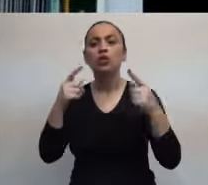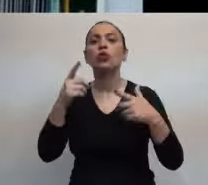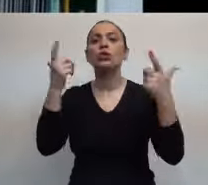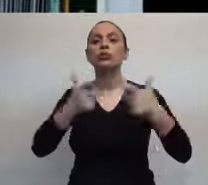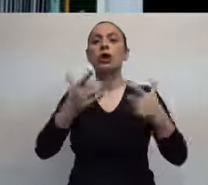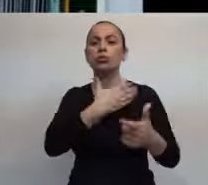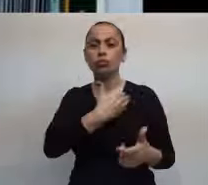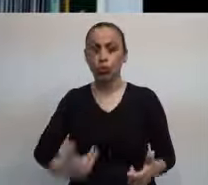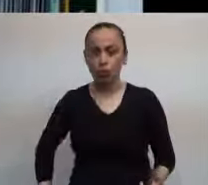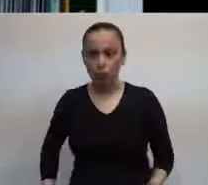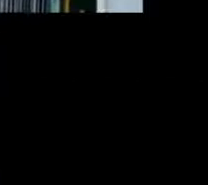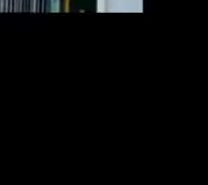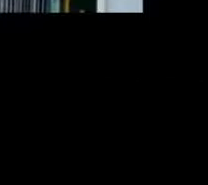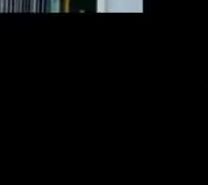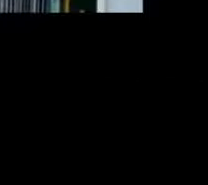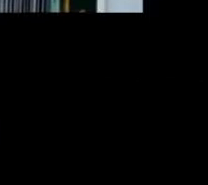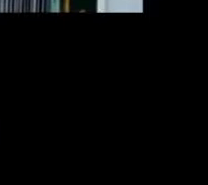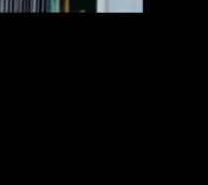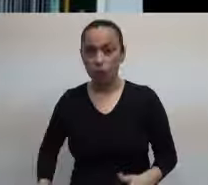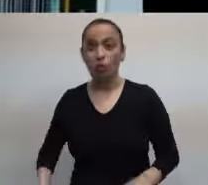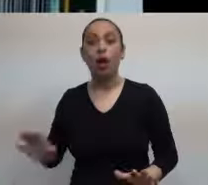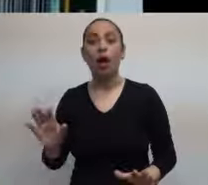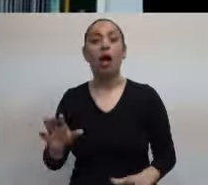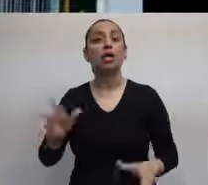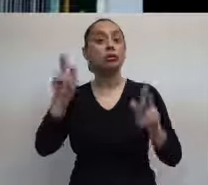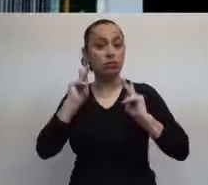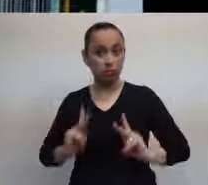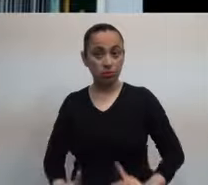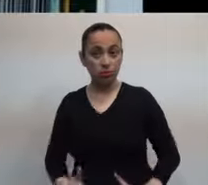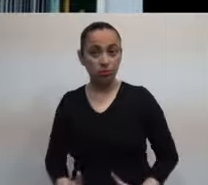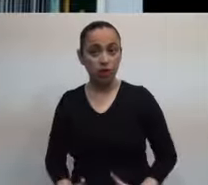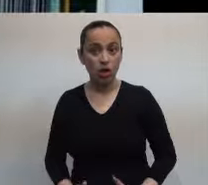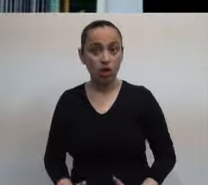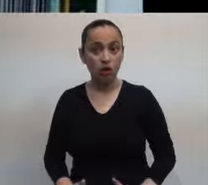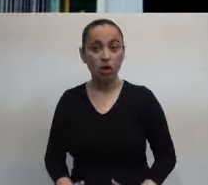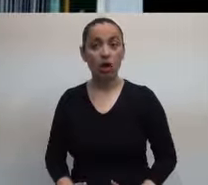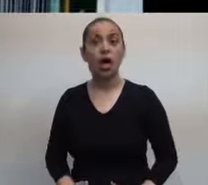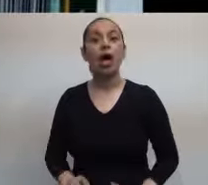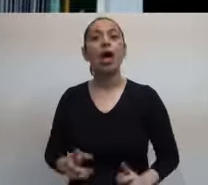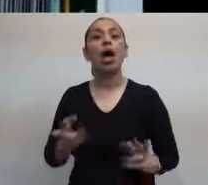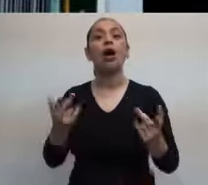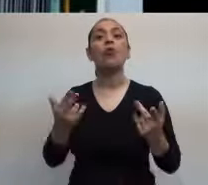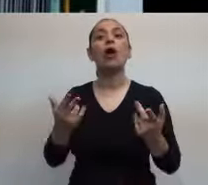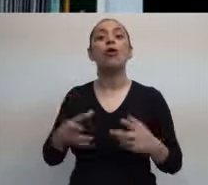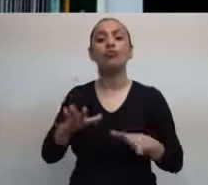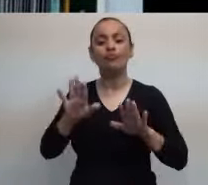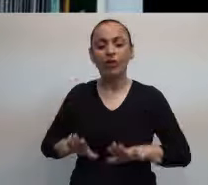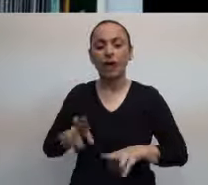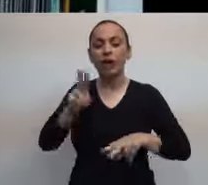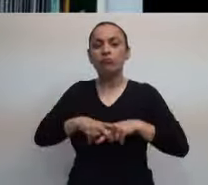no espaço público. As pessoas se retraem no individualismo